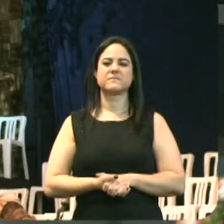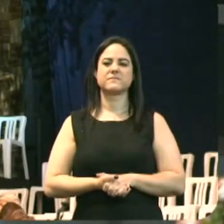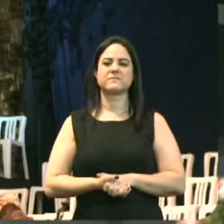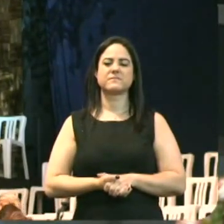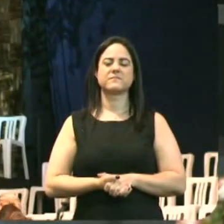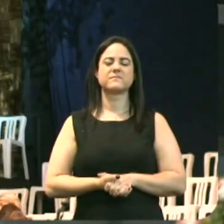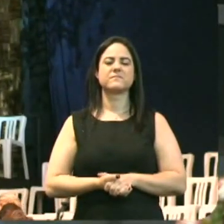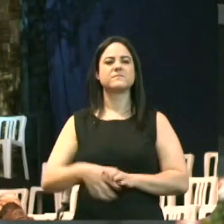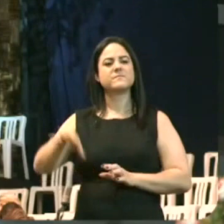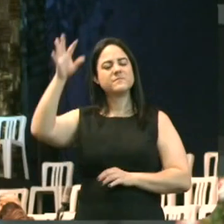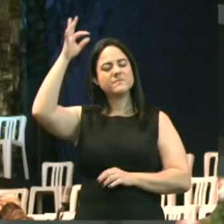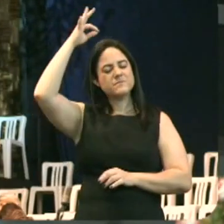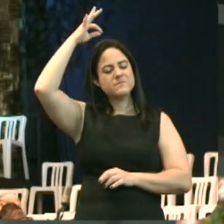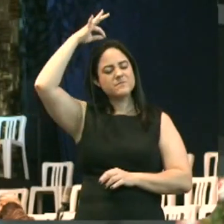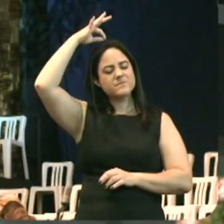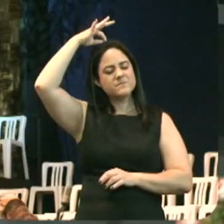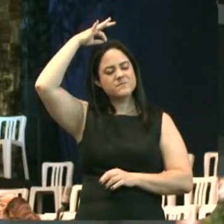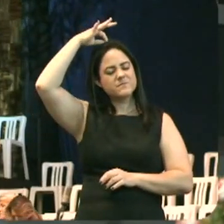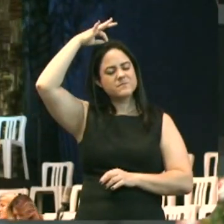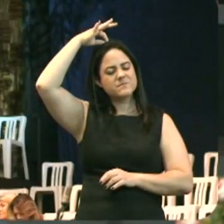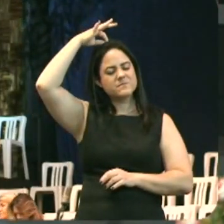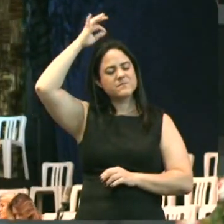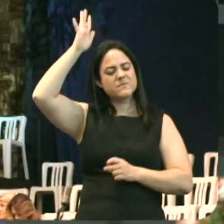Enche-me com o teu Espírito Santo